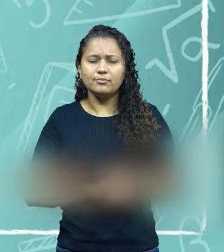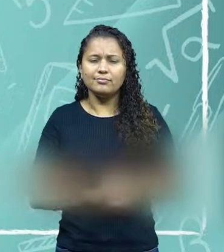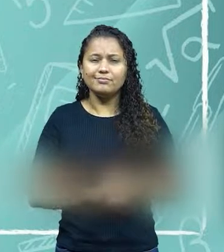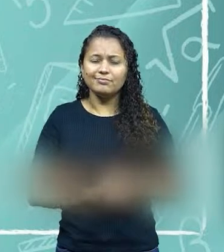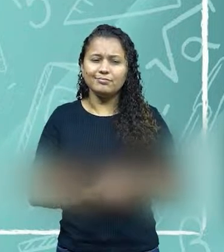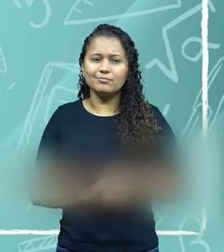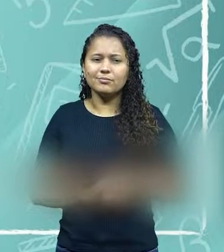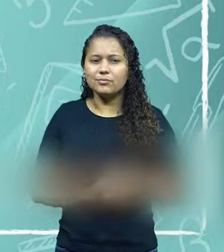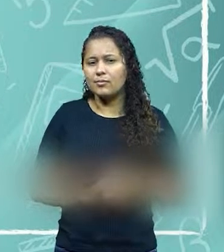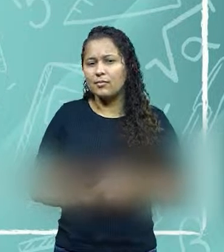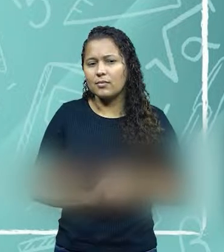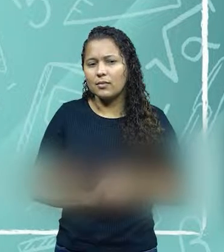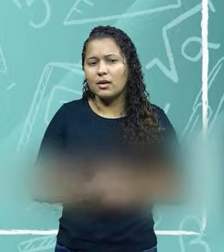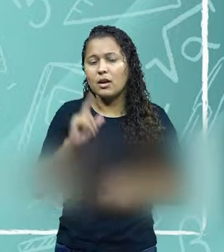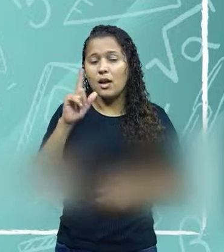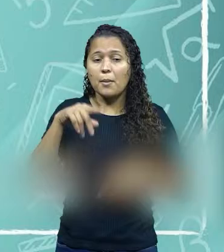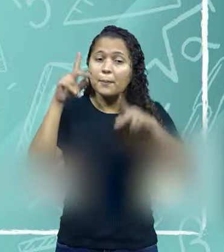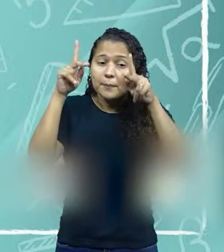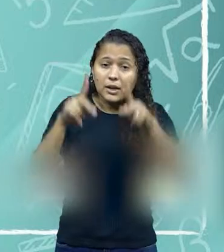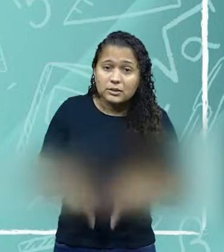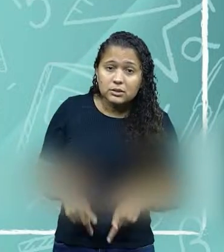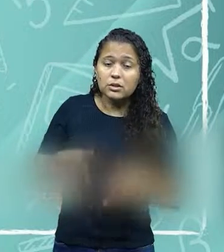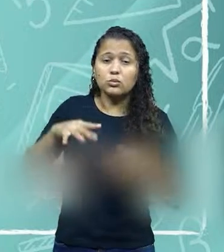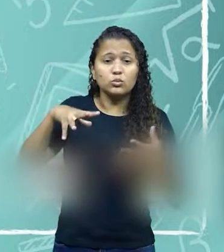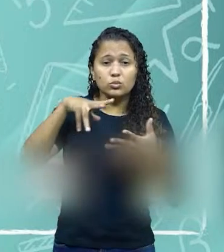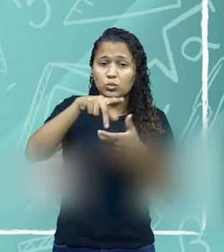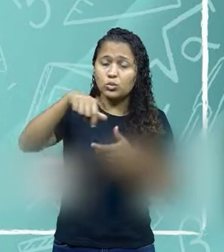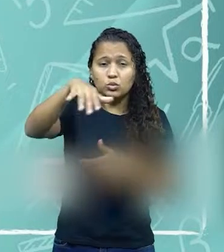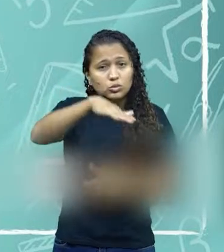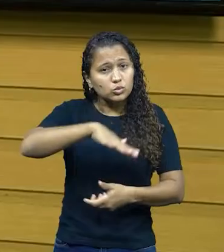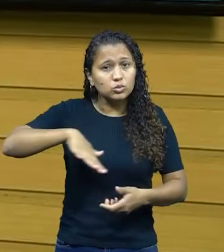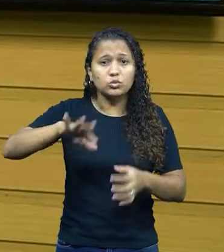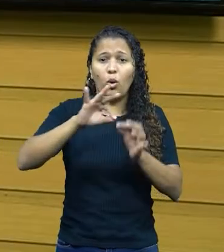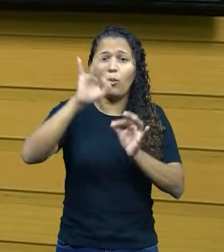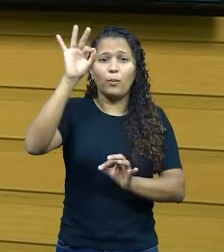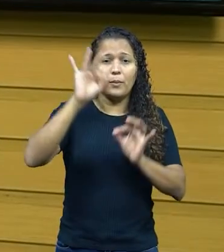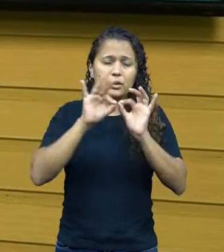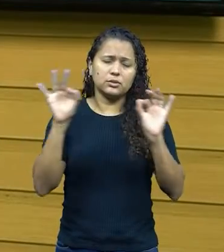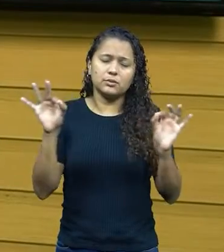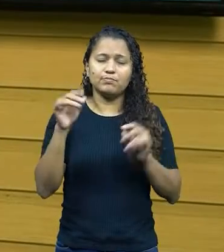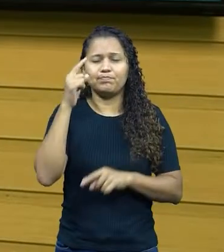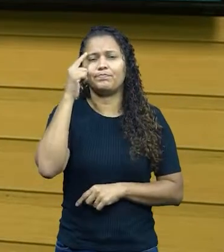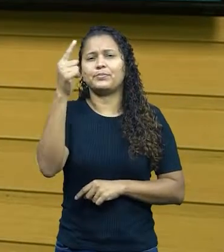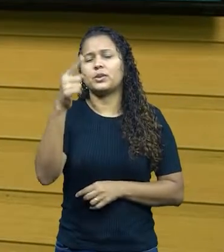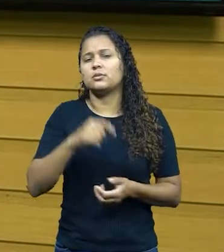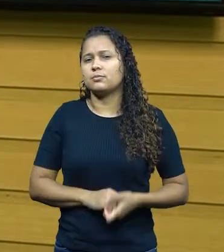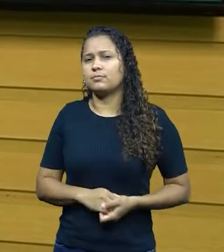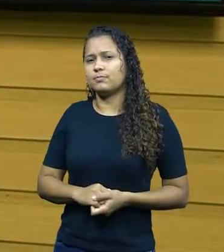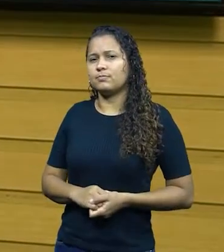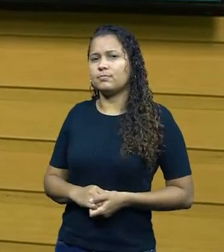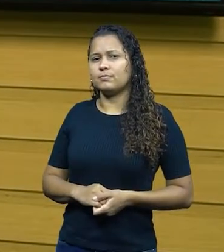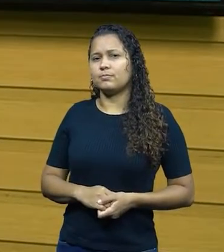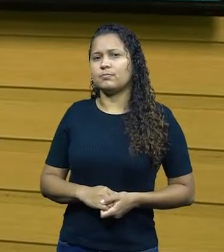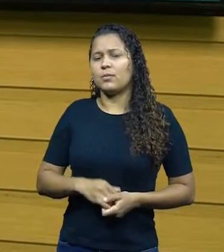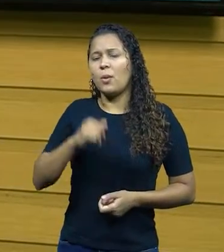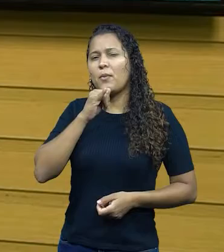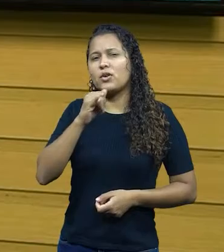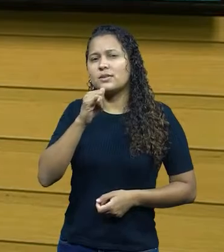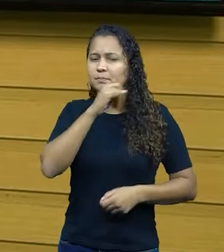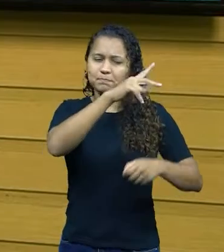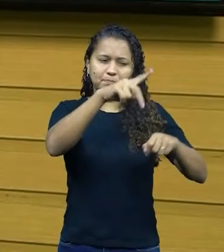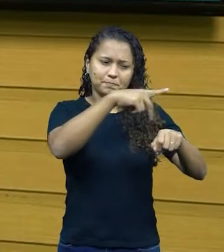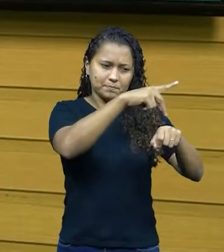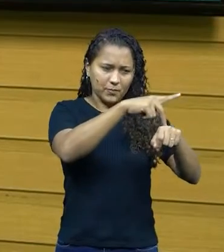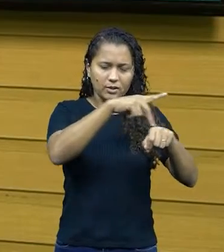SI, ele é um padrão internacional de medição. Imaginem só se cada país,